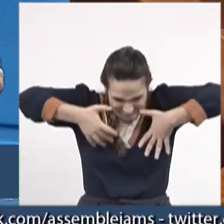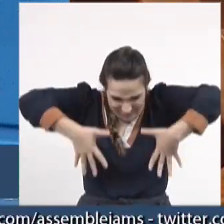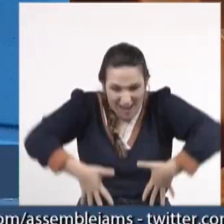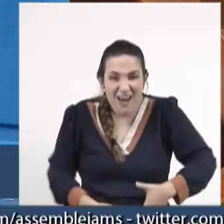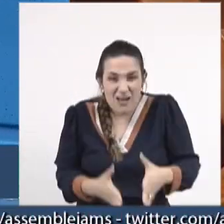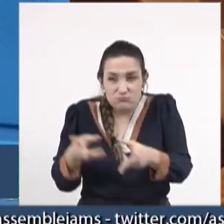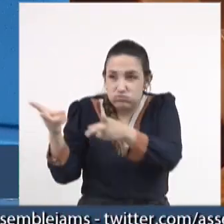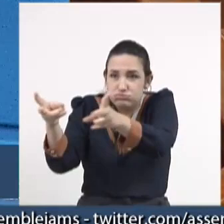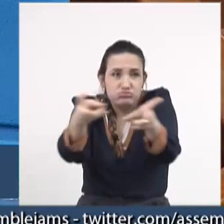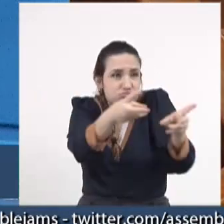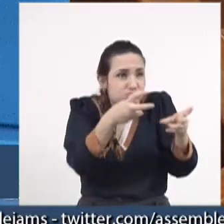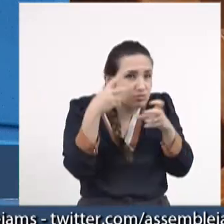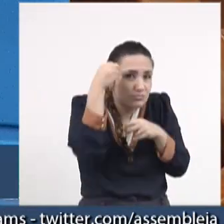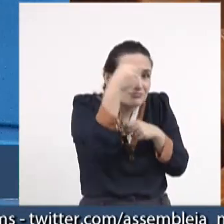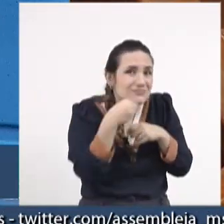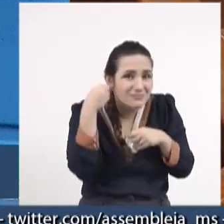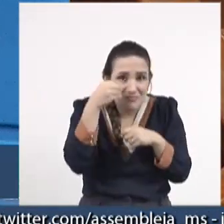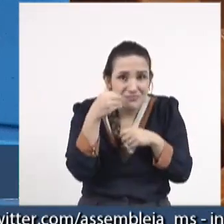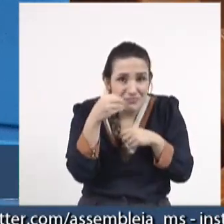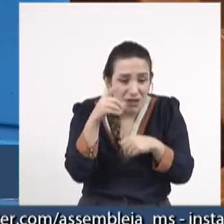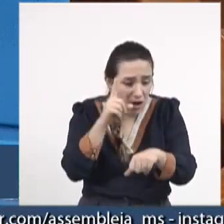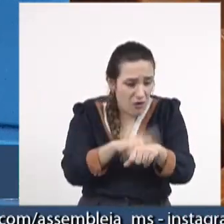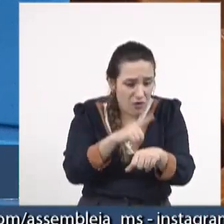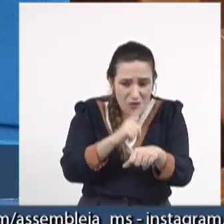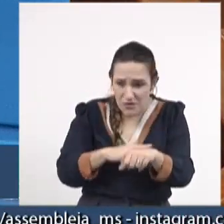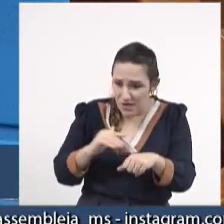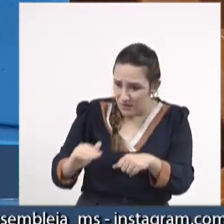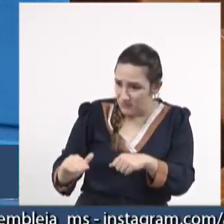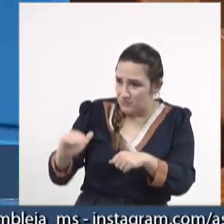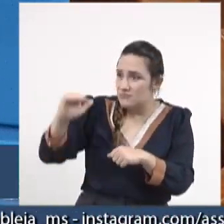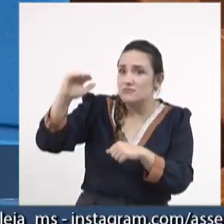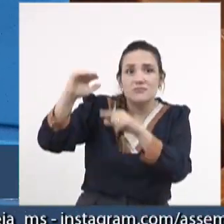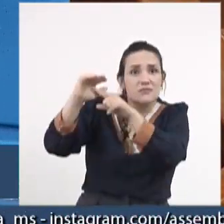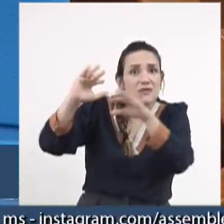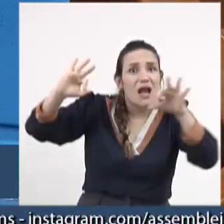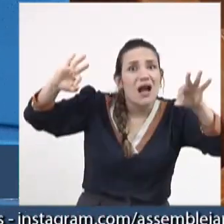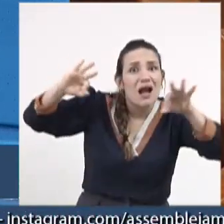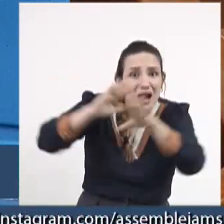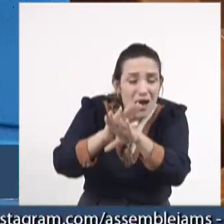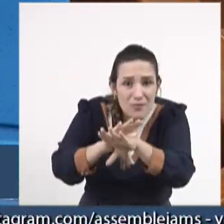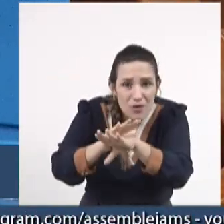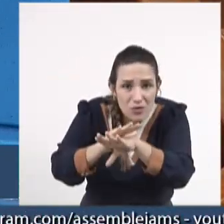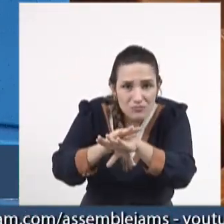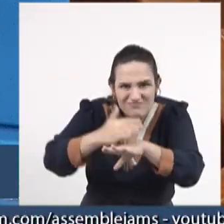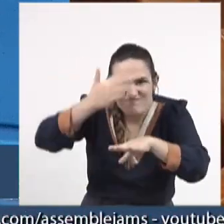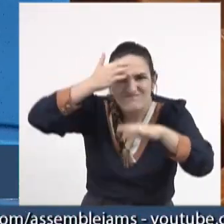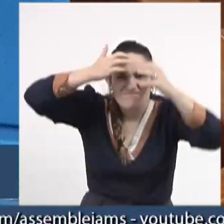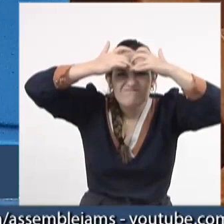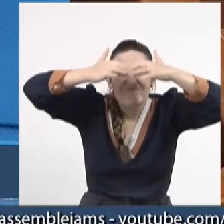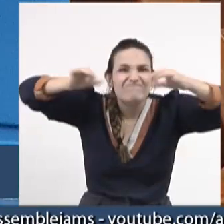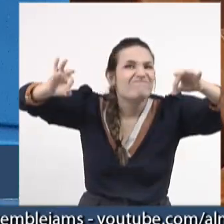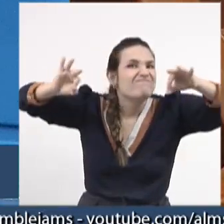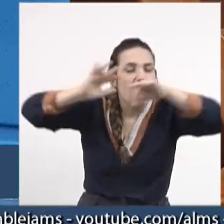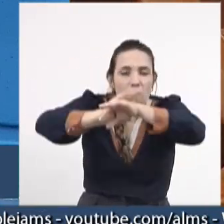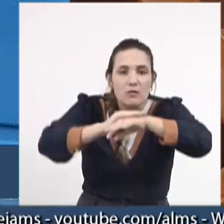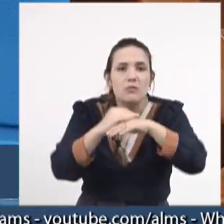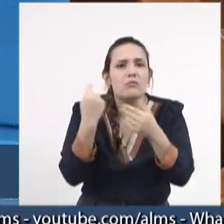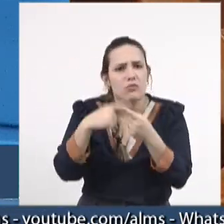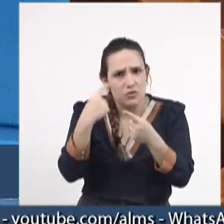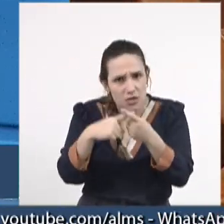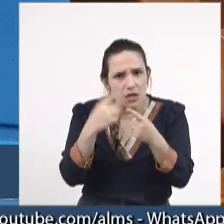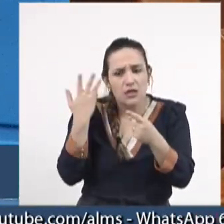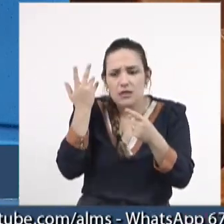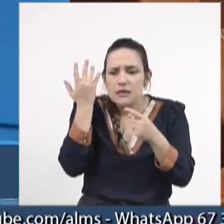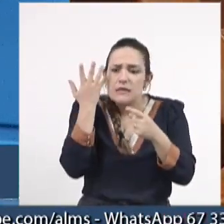ser construído. Depois não adianta mais, se você não dá atenção para o filho, se você não dá carinho, não dá afeto, não dá apoio,